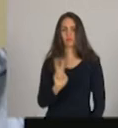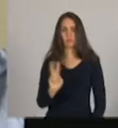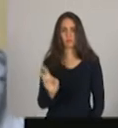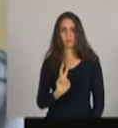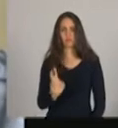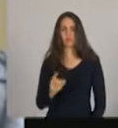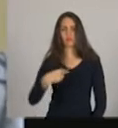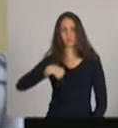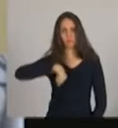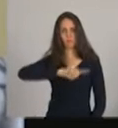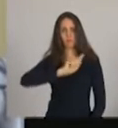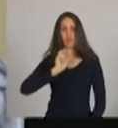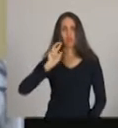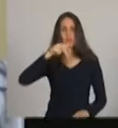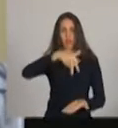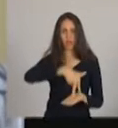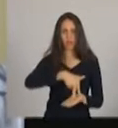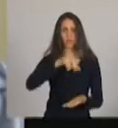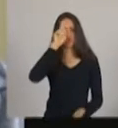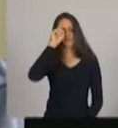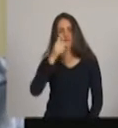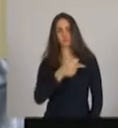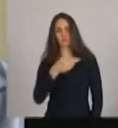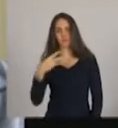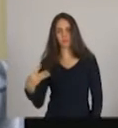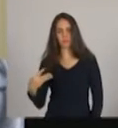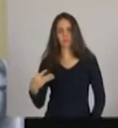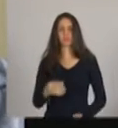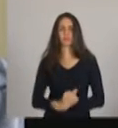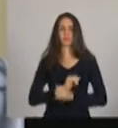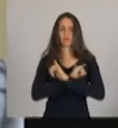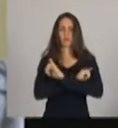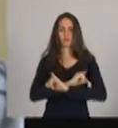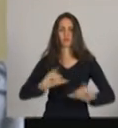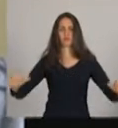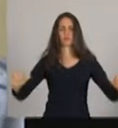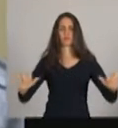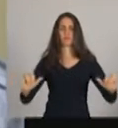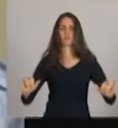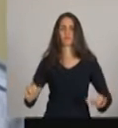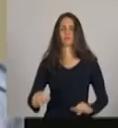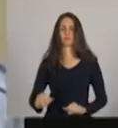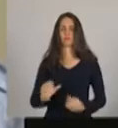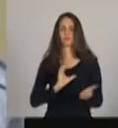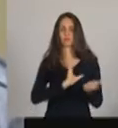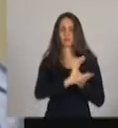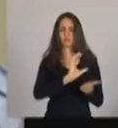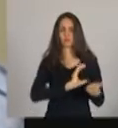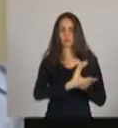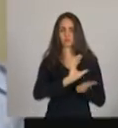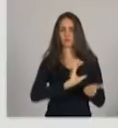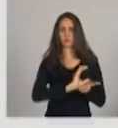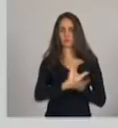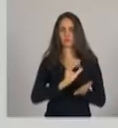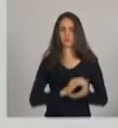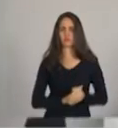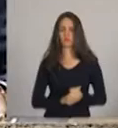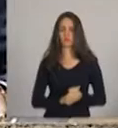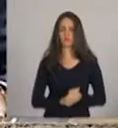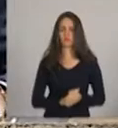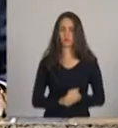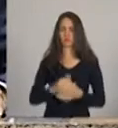ter ido lá no dia 23 de maio, por anunciado todos esses investimentos. Muito obrigado, deputado doutor Rafael